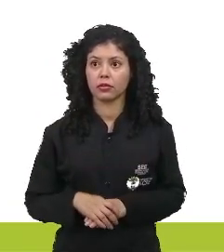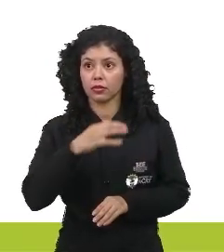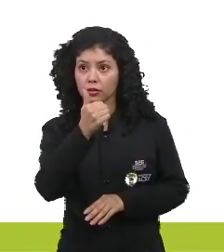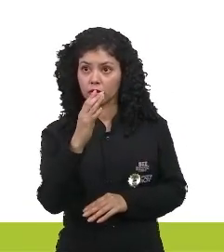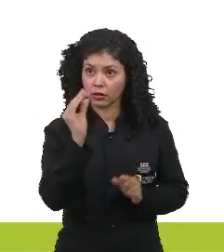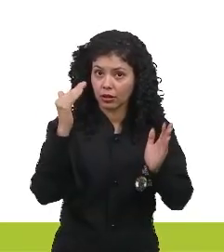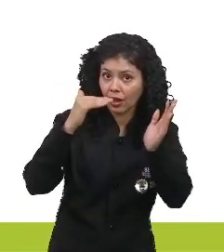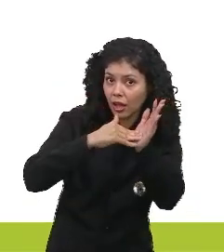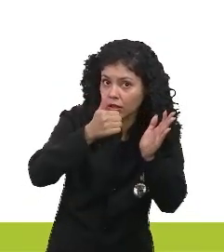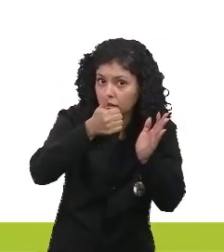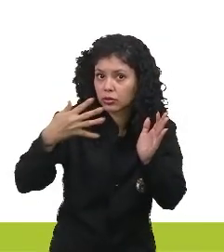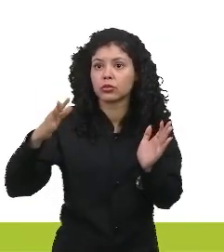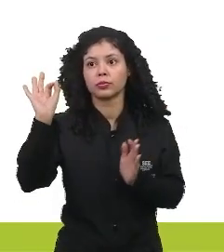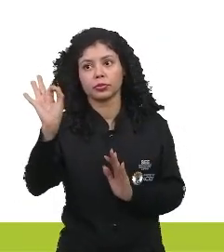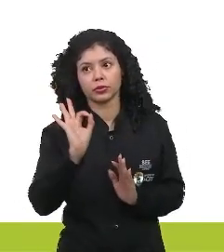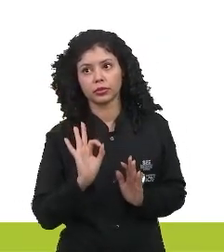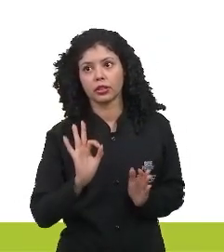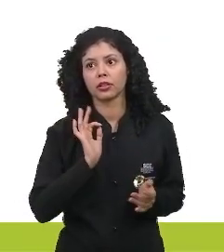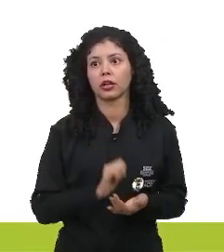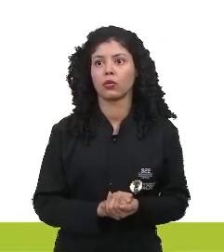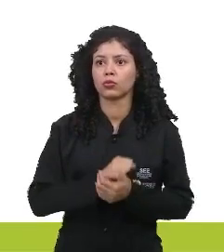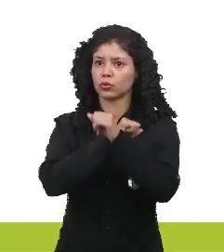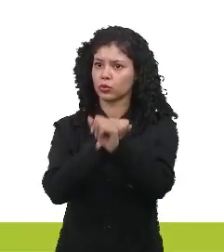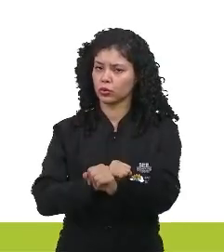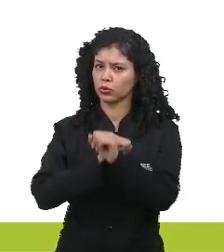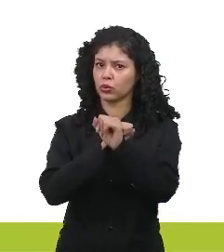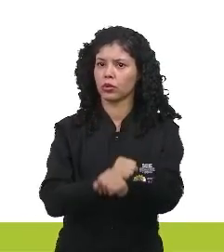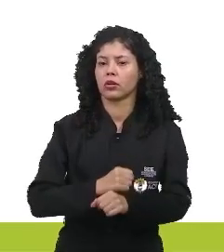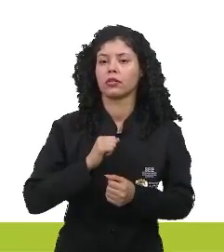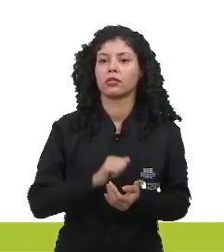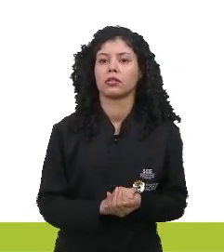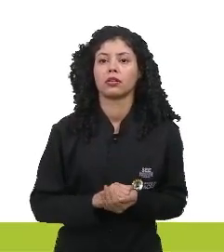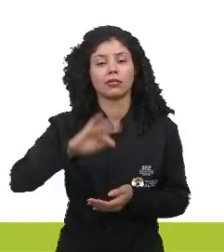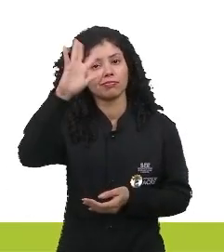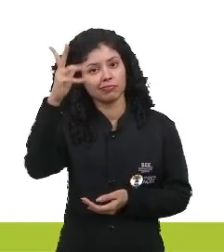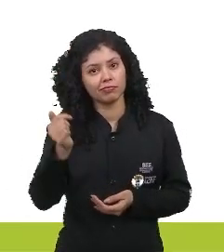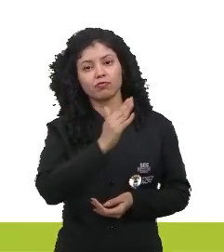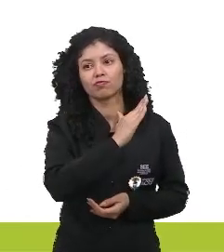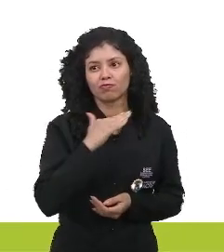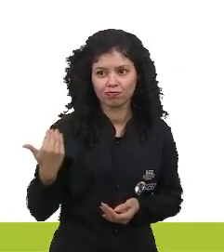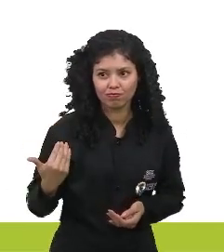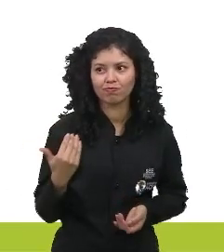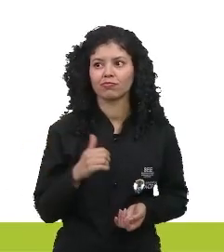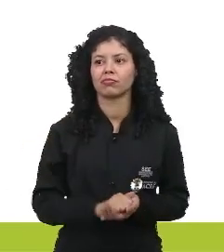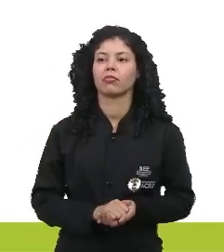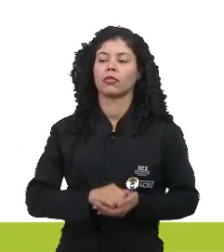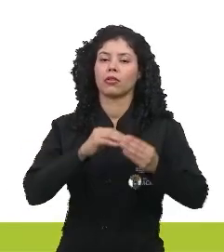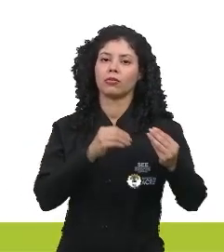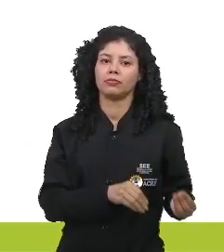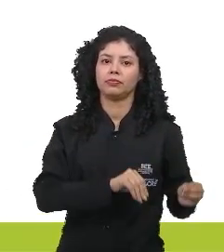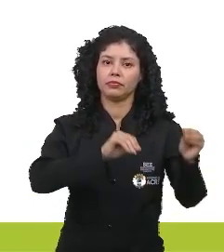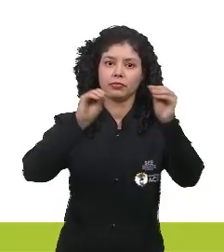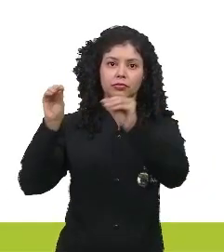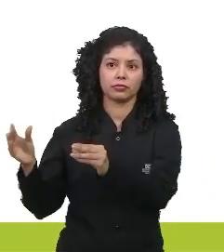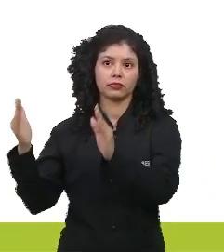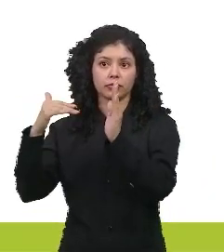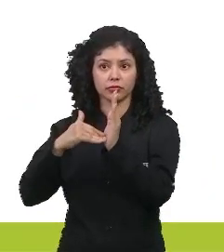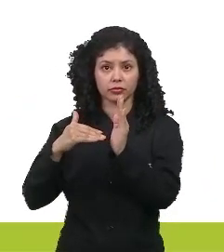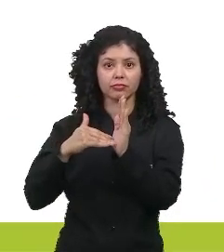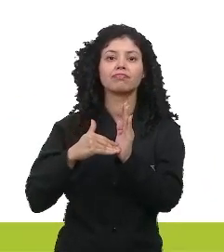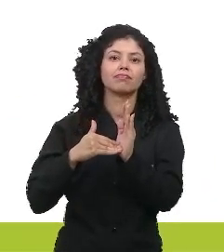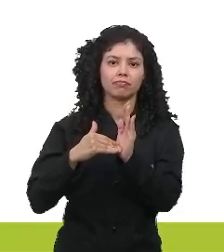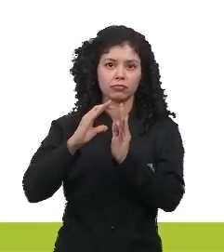10 a 14% dos escravizados na África morriam no deslocamento até a